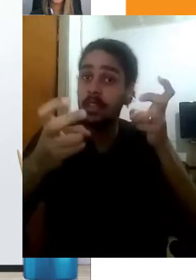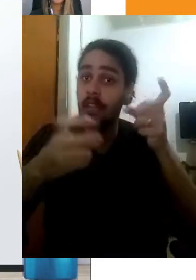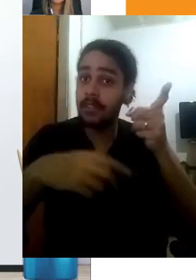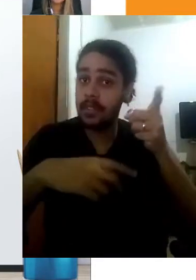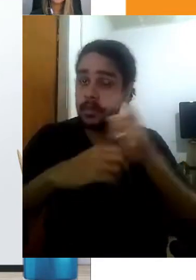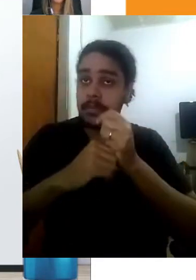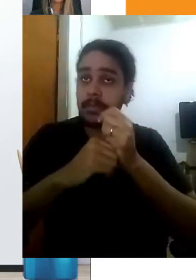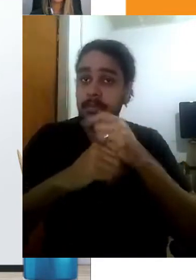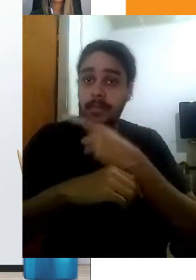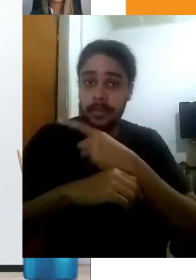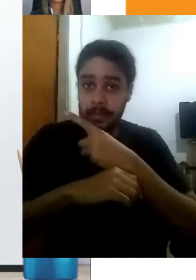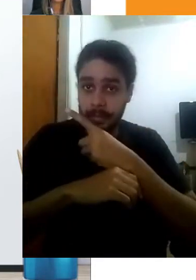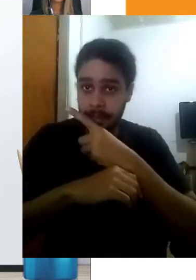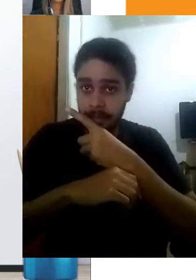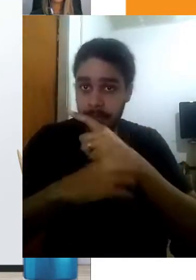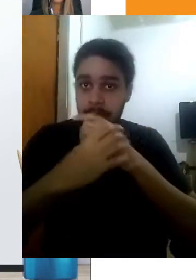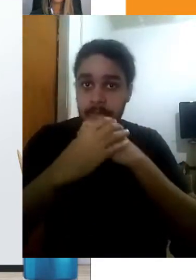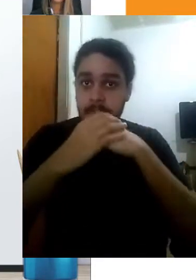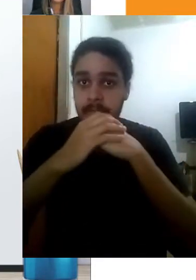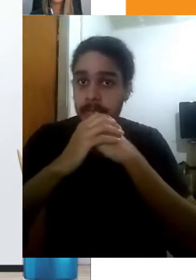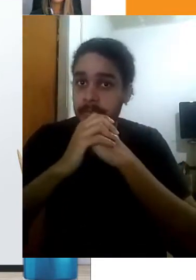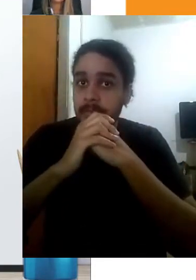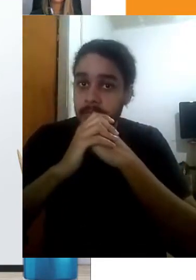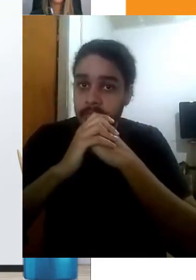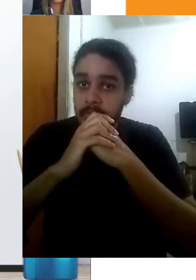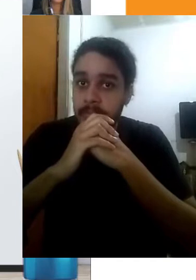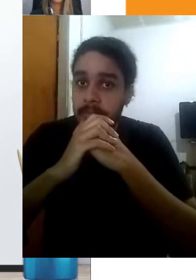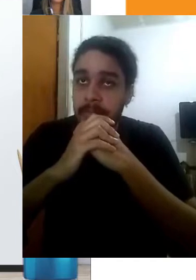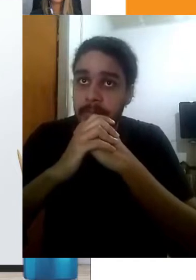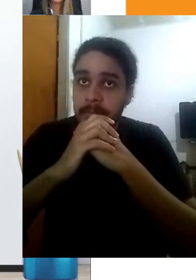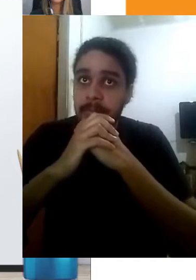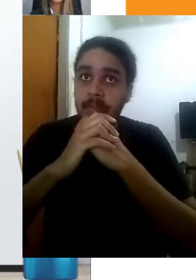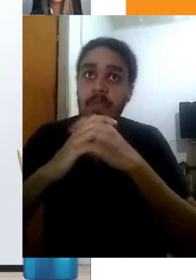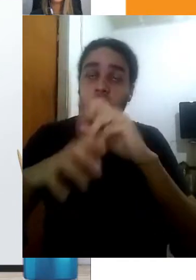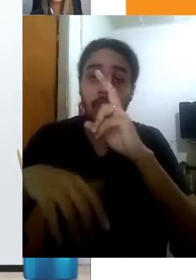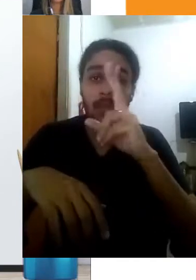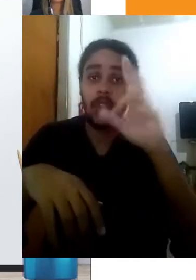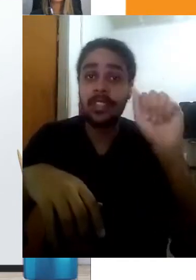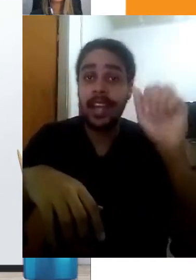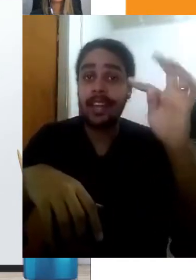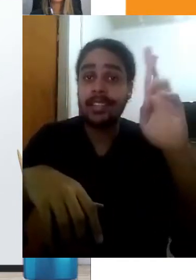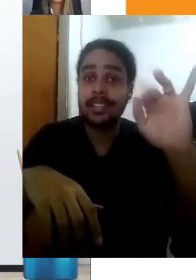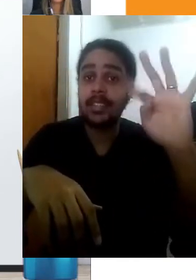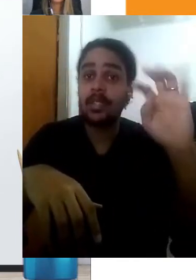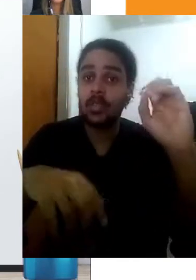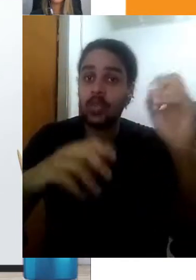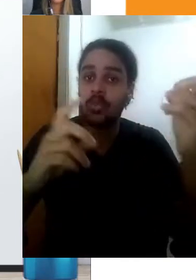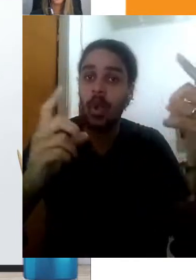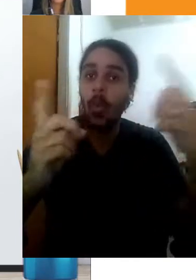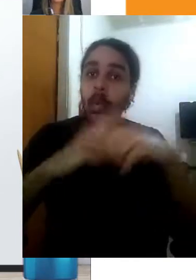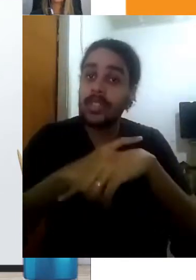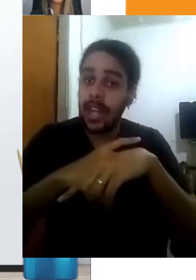perpendicular à superfície. Força de atrito, contrária ao movimento. Como o bloco desce a rampa, força de atrito estará